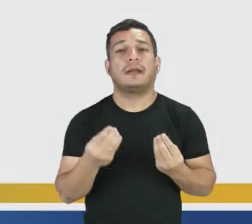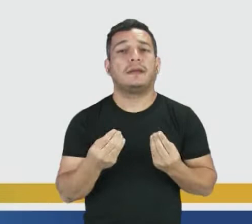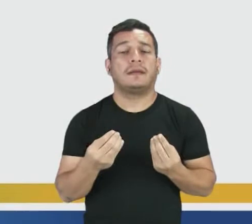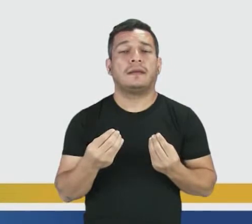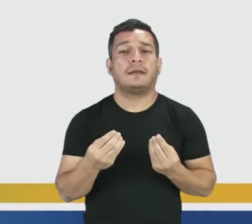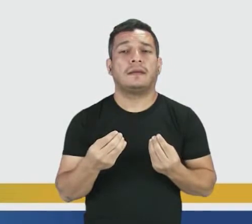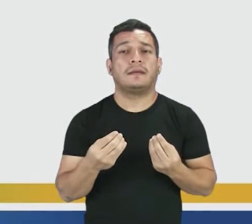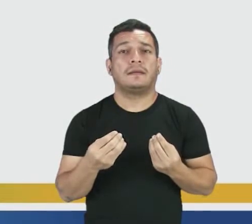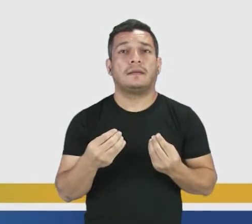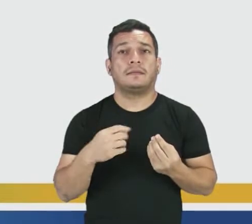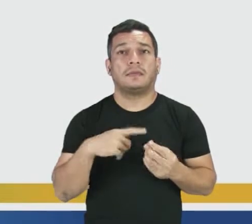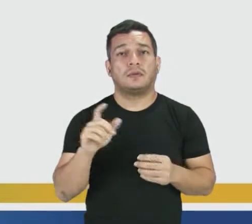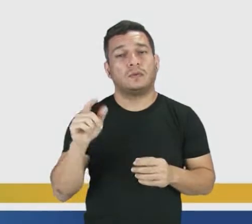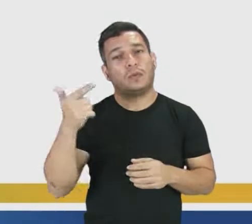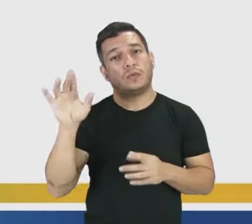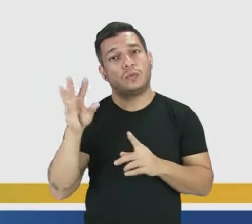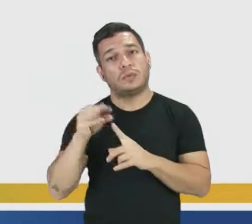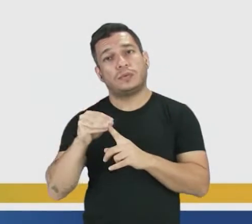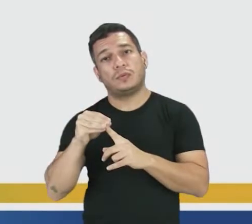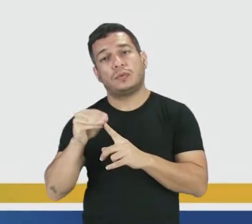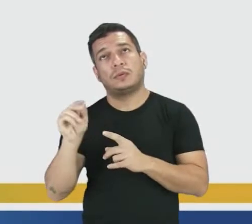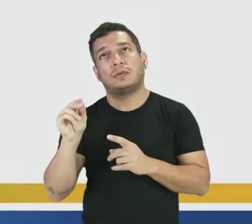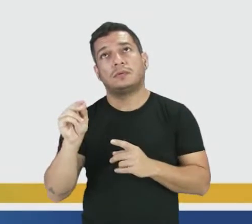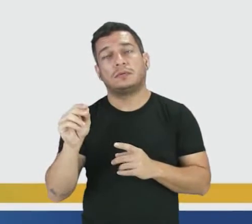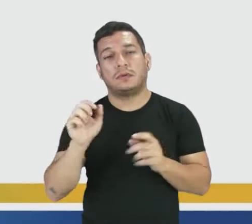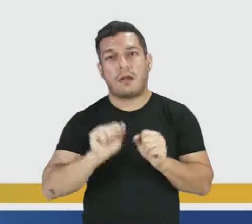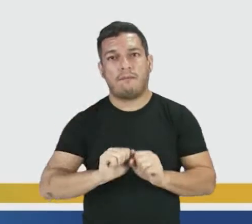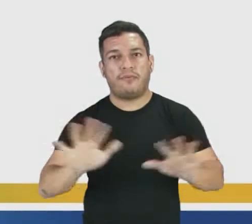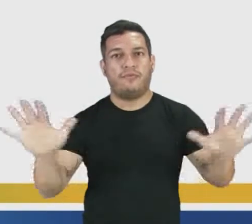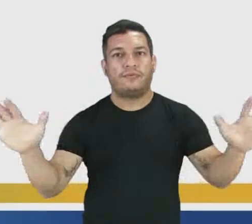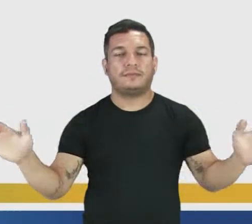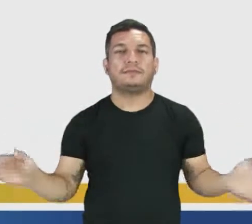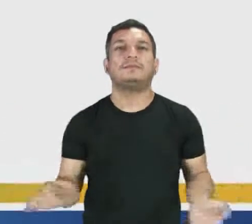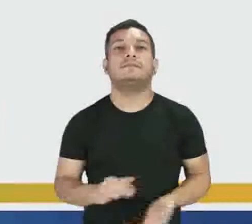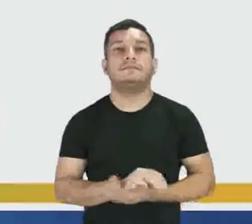para outro fim além de explosão.